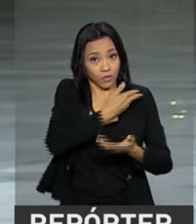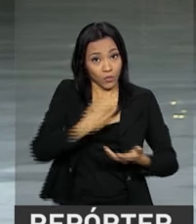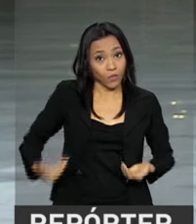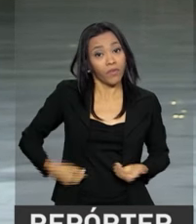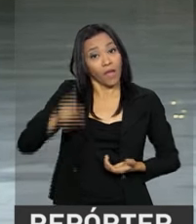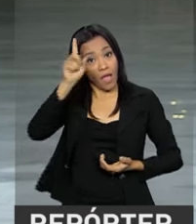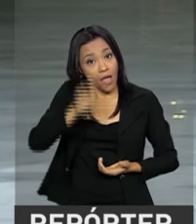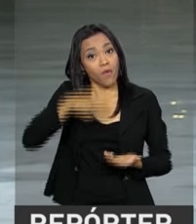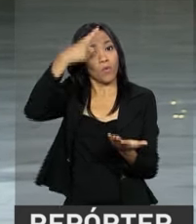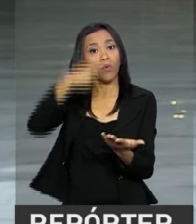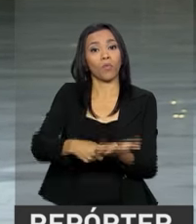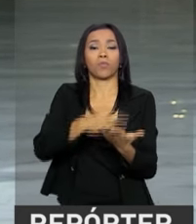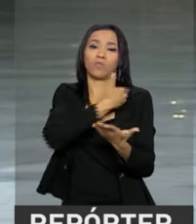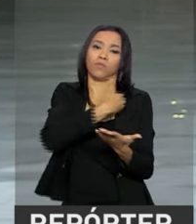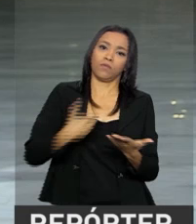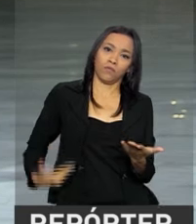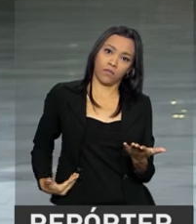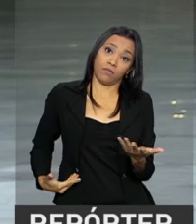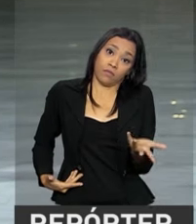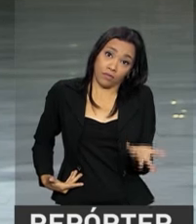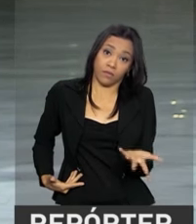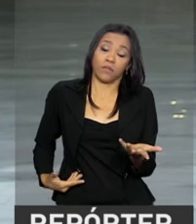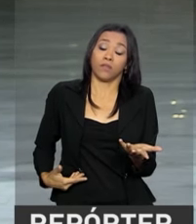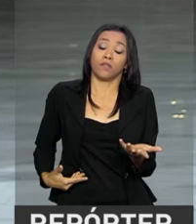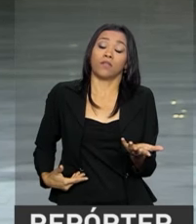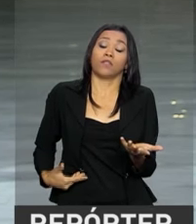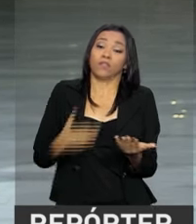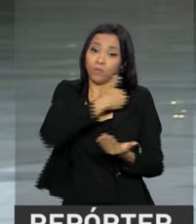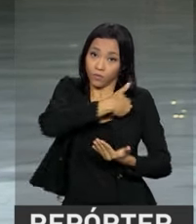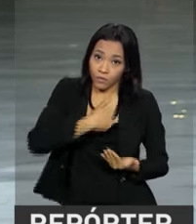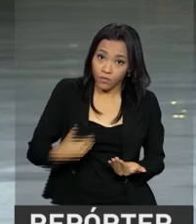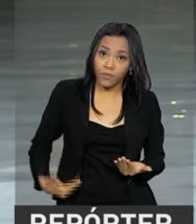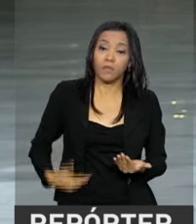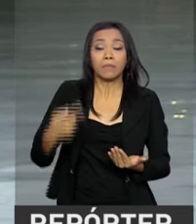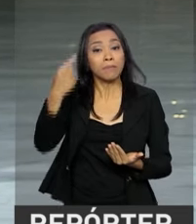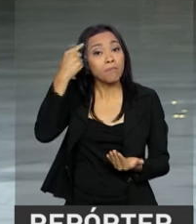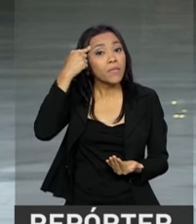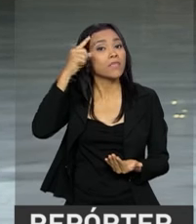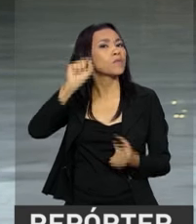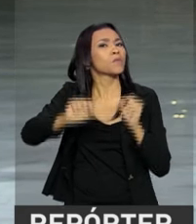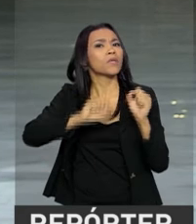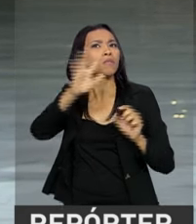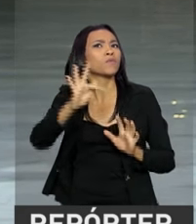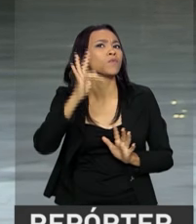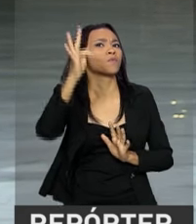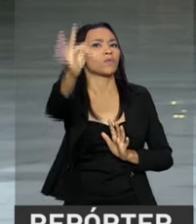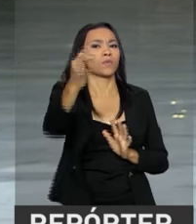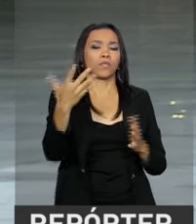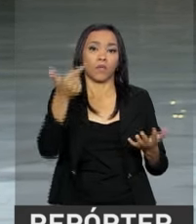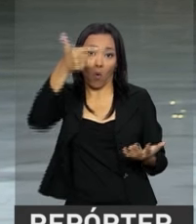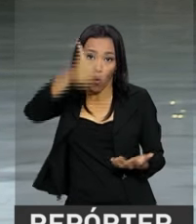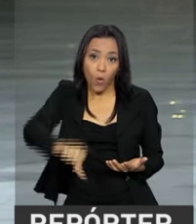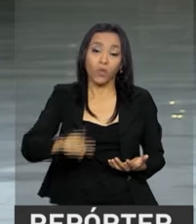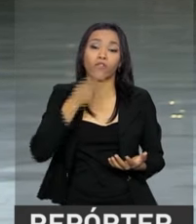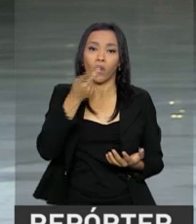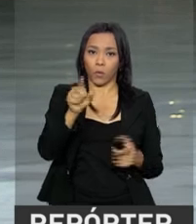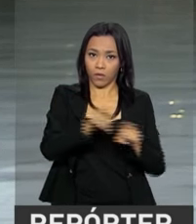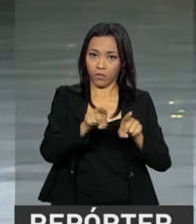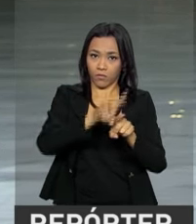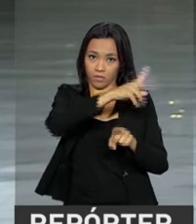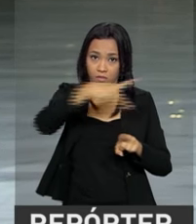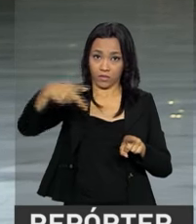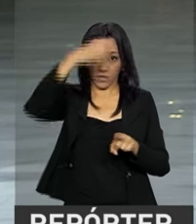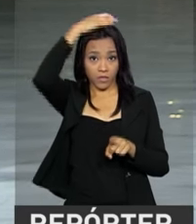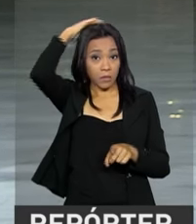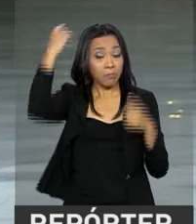estado. É uma questão de estado e que o governo de um governo que pensa no futuro. Michel Temer também afirmou que é preciso